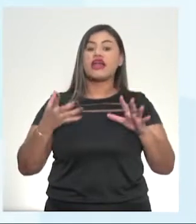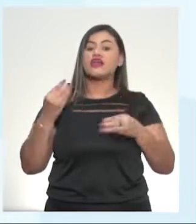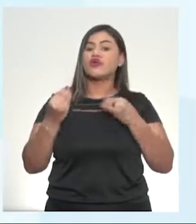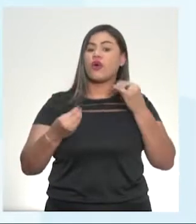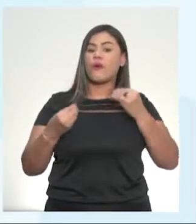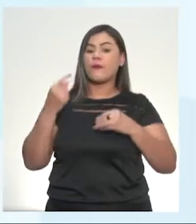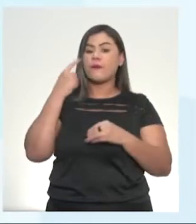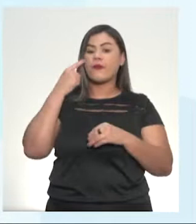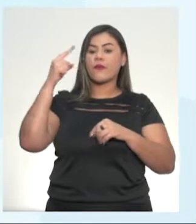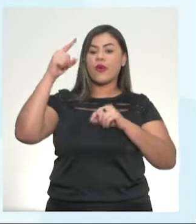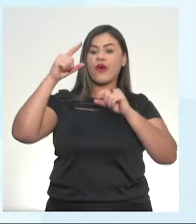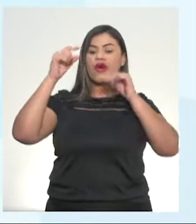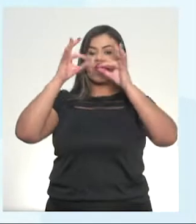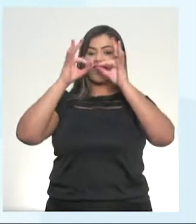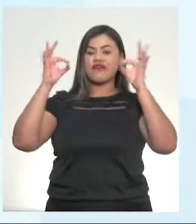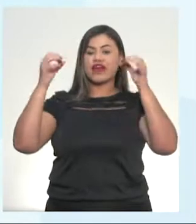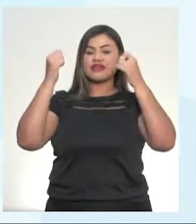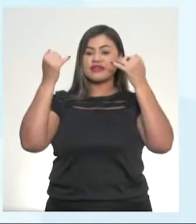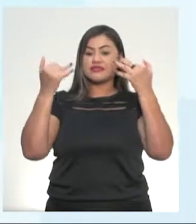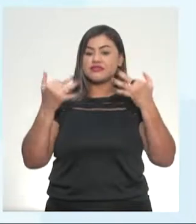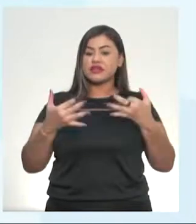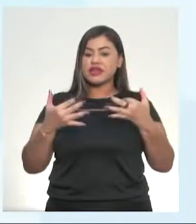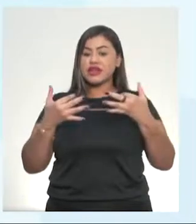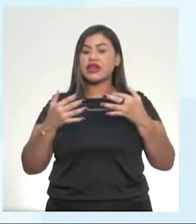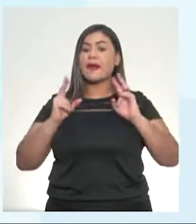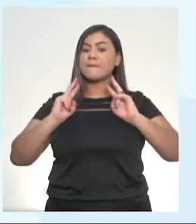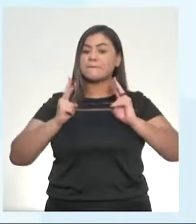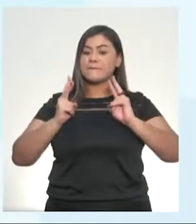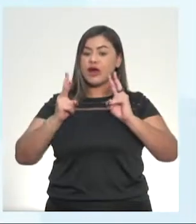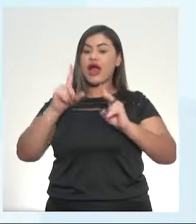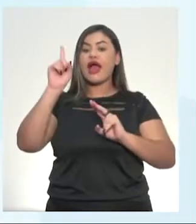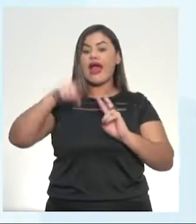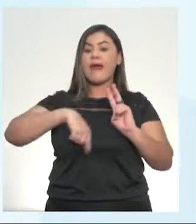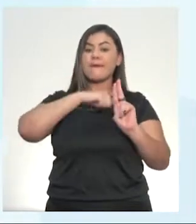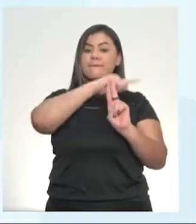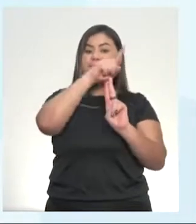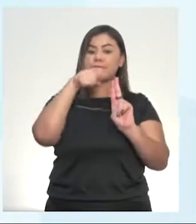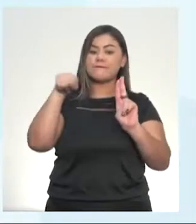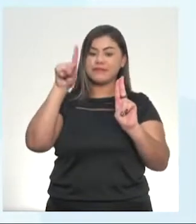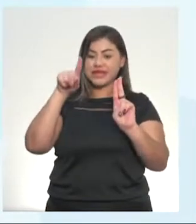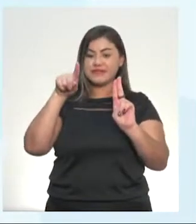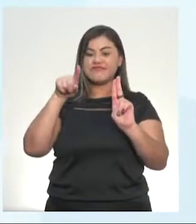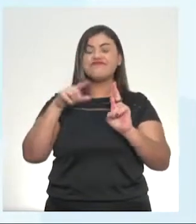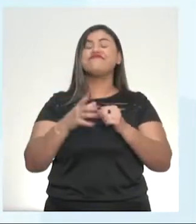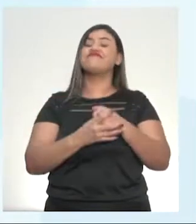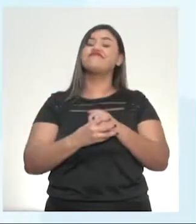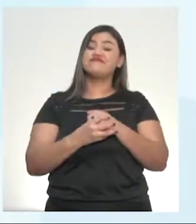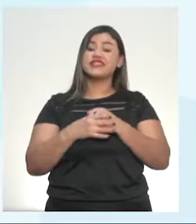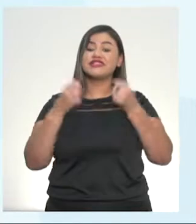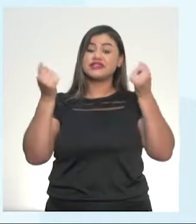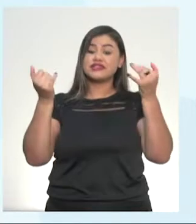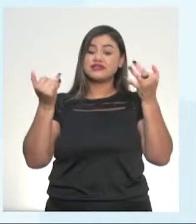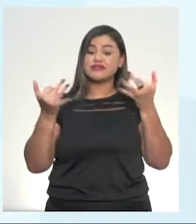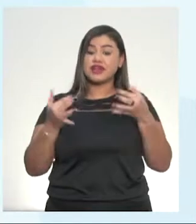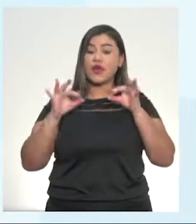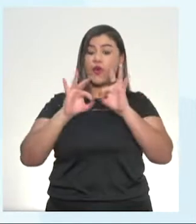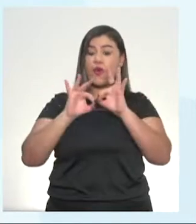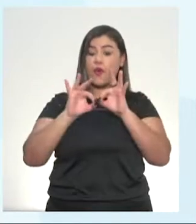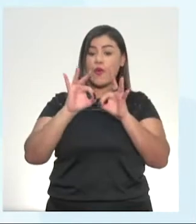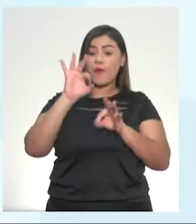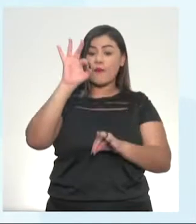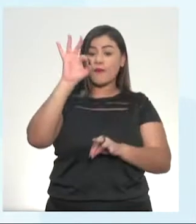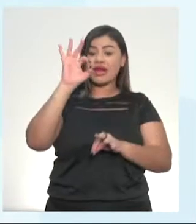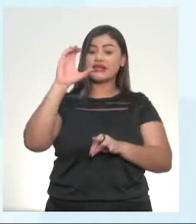está falando que a sua constante de proporcionalidade é o π. E ele está dizendo que o comprimento